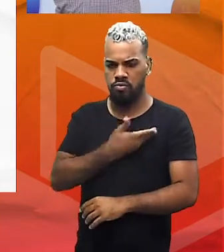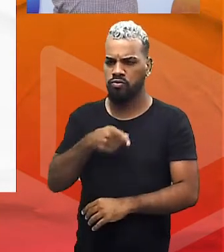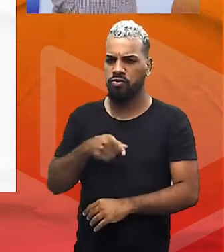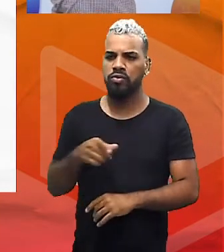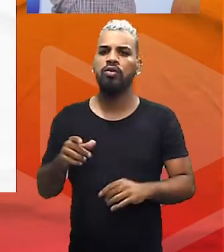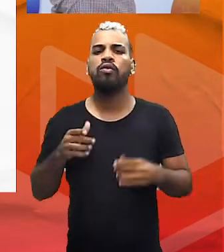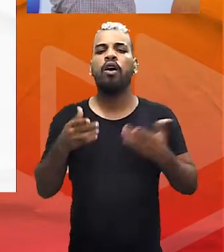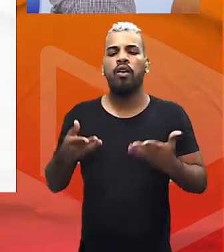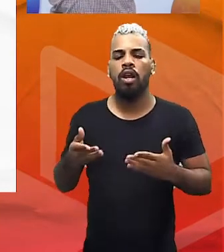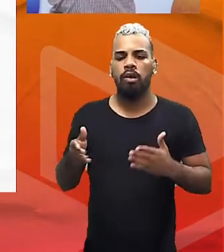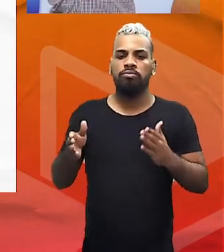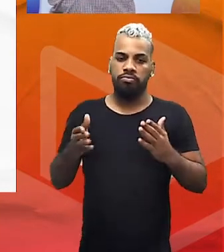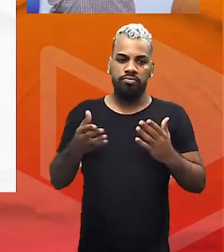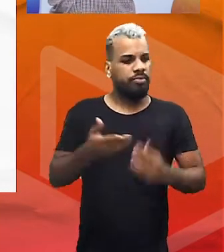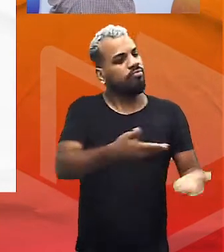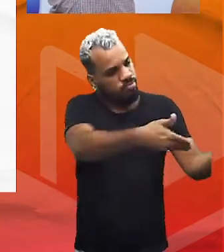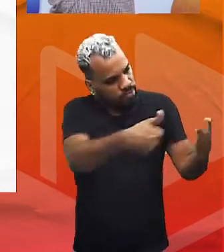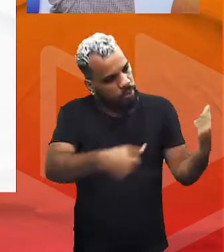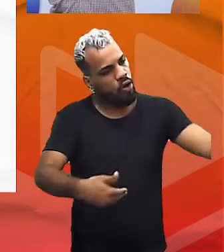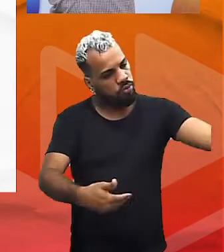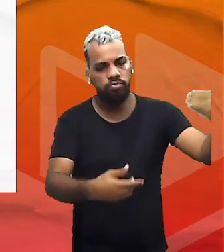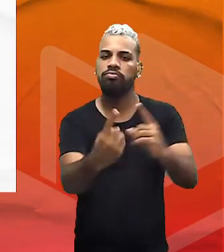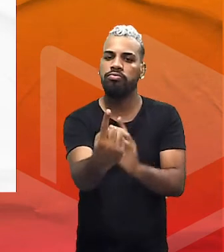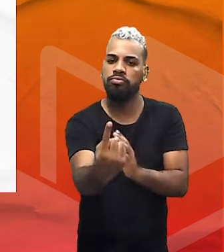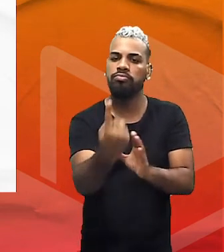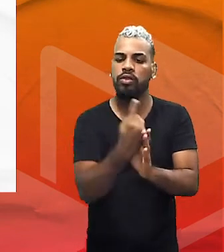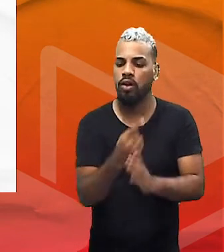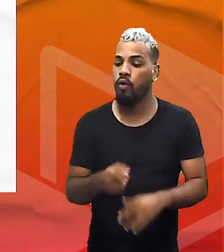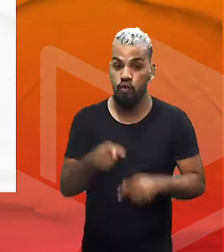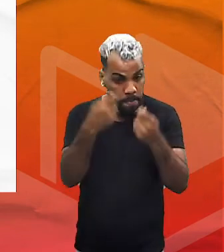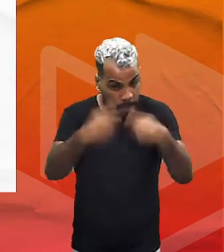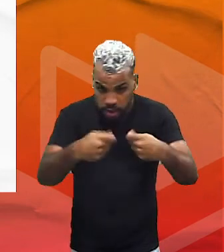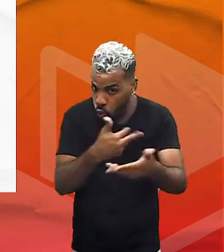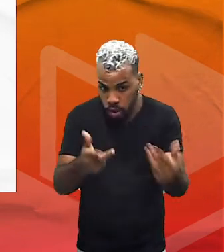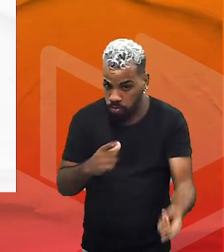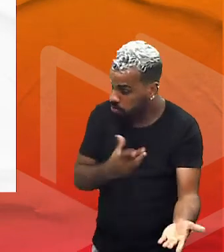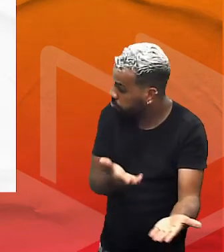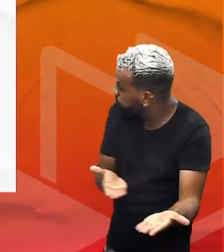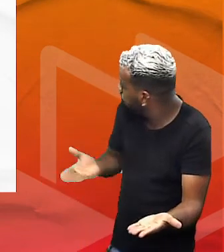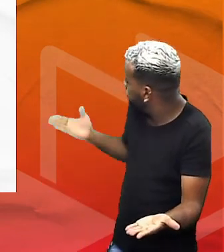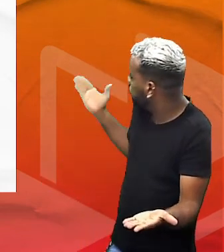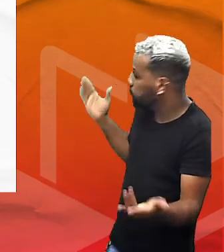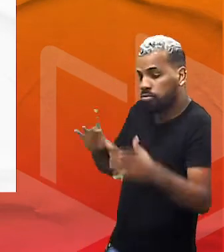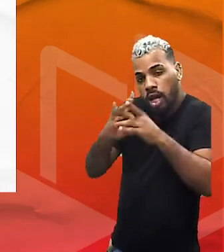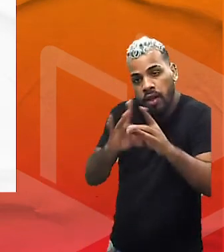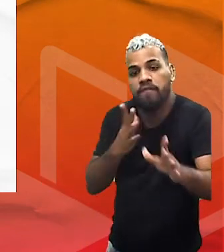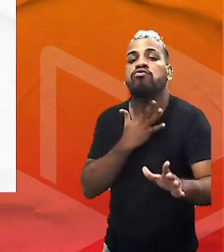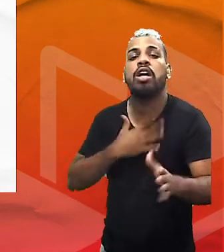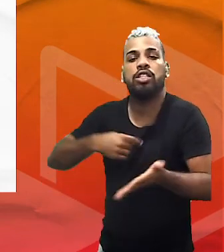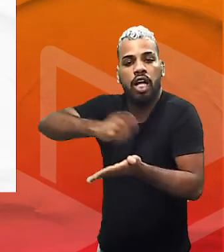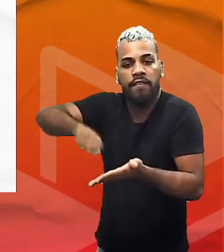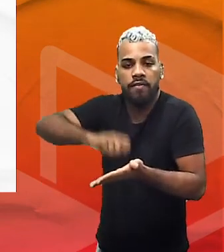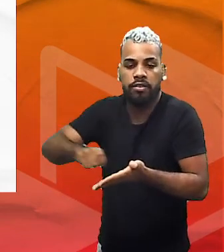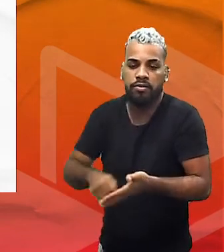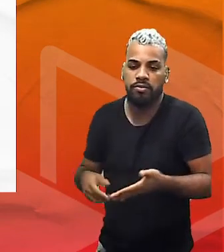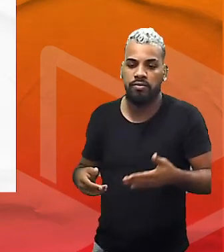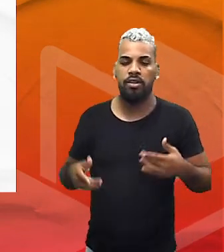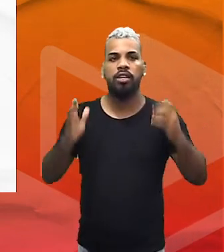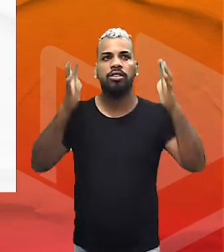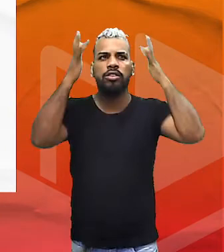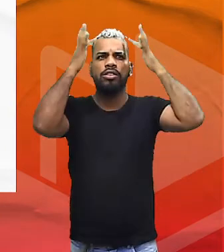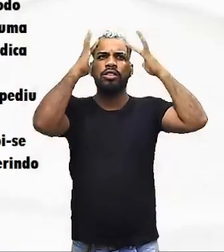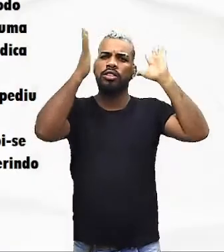amigo que o recebeu muito bem e disse, o que você precisar, você tem aqui para ficar à vontade de escrever. Acho que ele já foi com os bolsos do